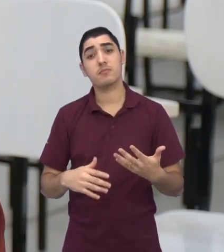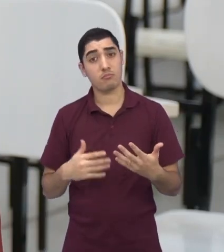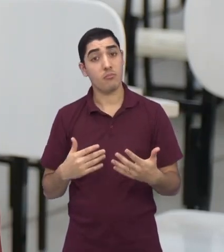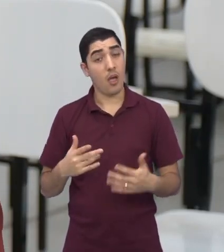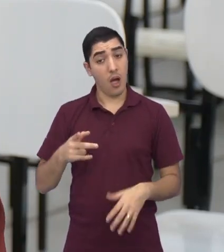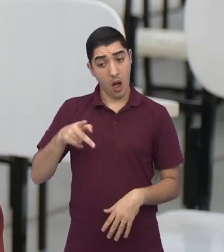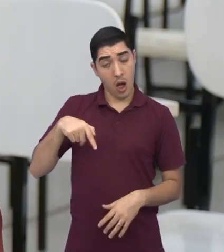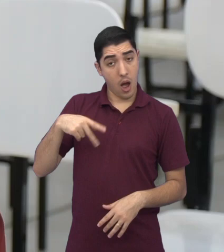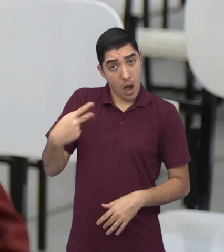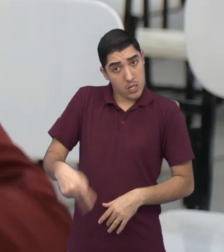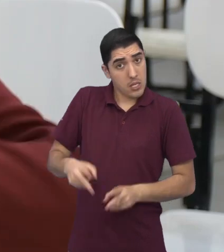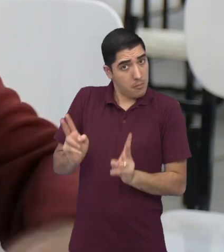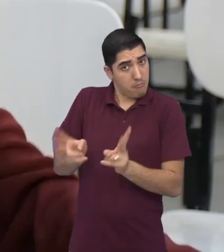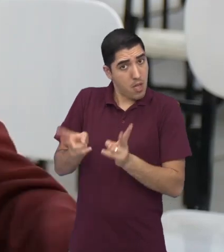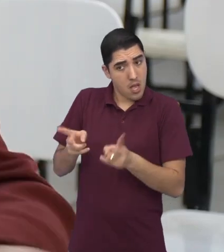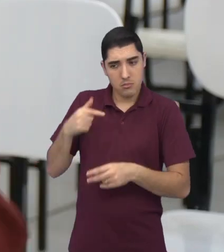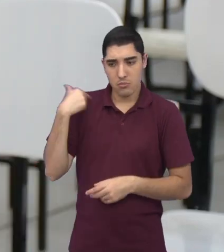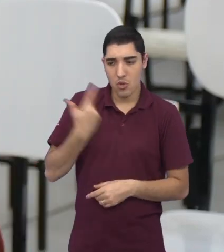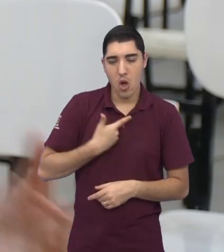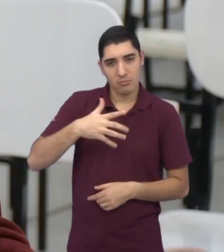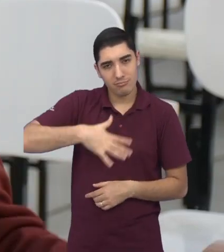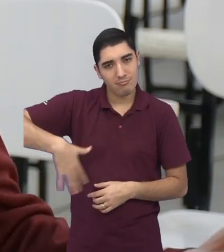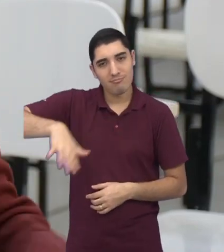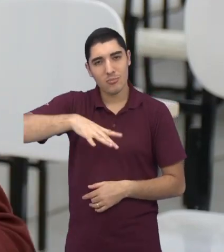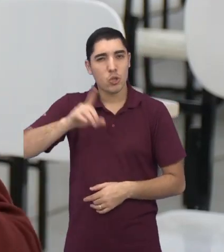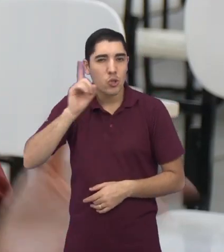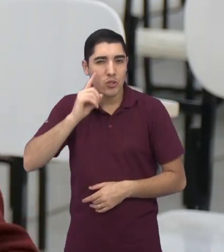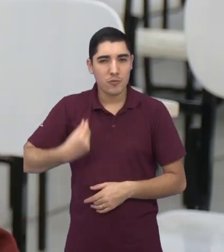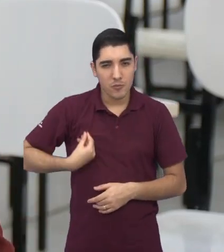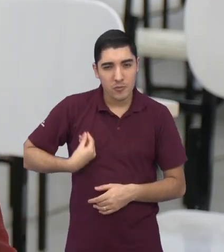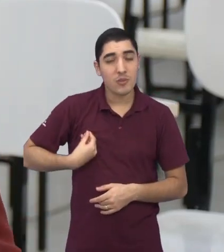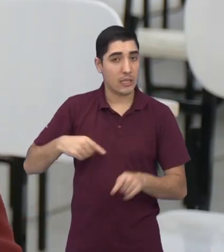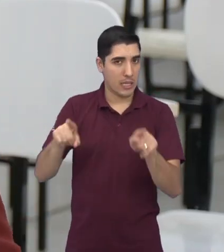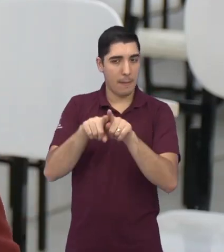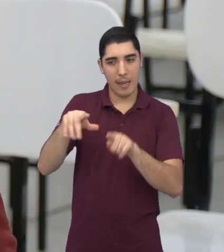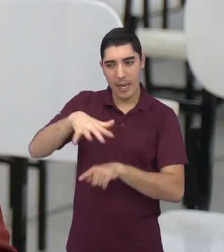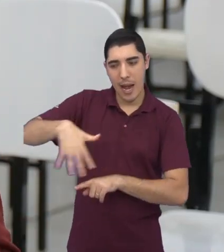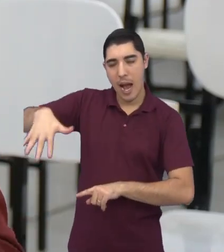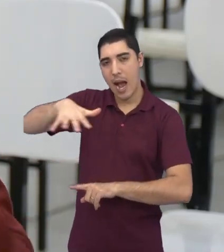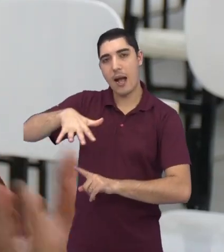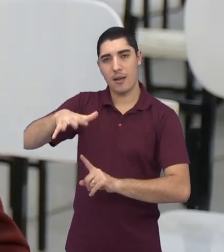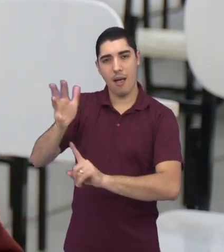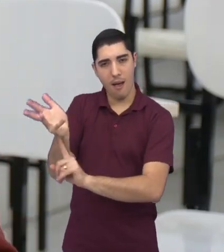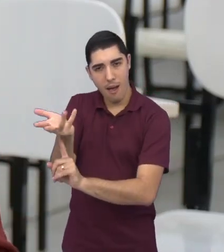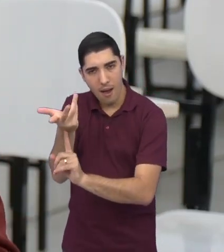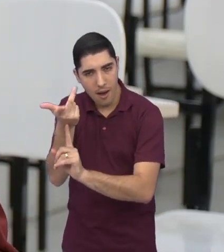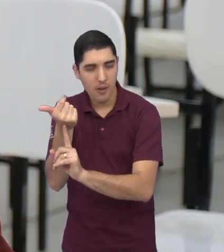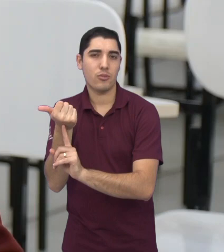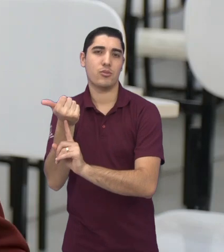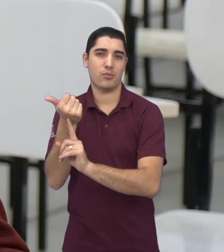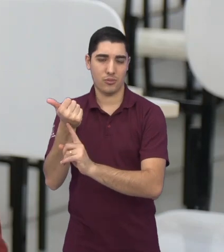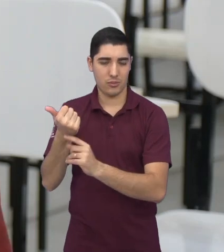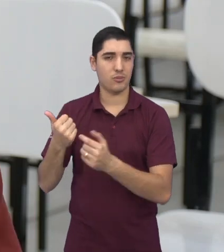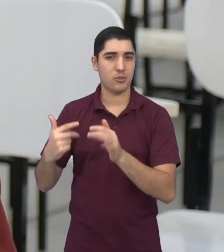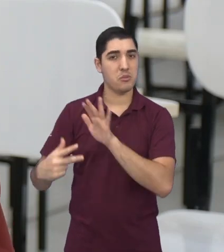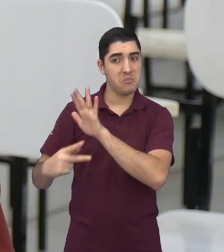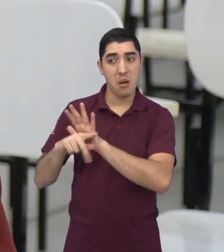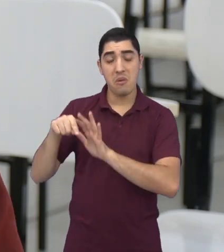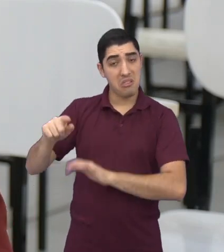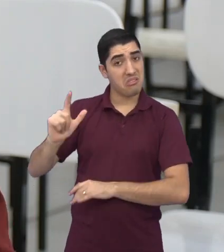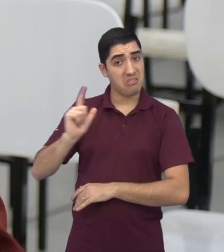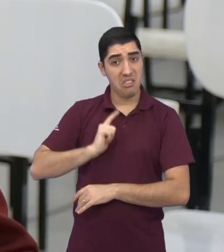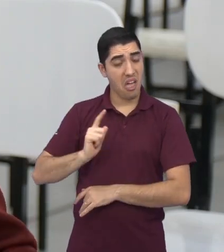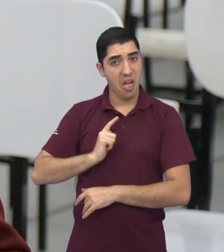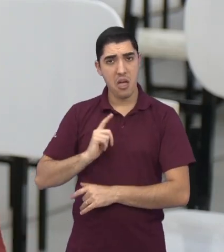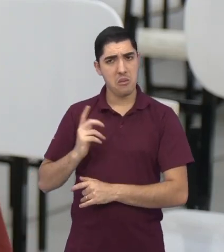aqui do nosso cotidiano, assim como no mundo artístico, que estão bastante